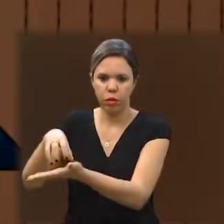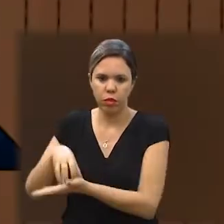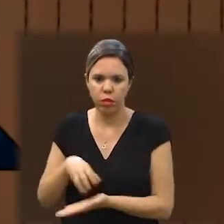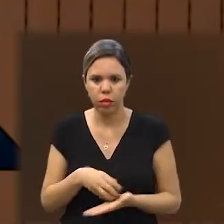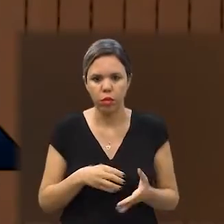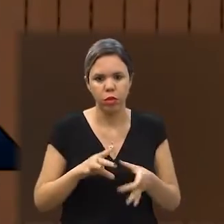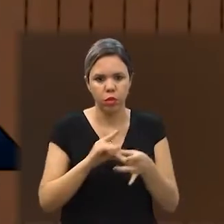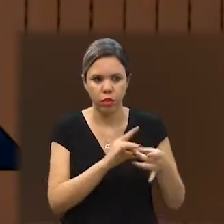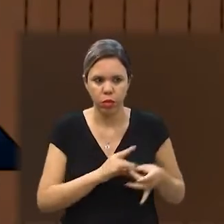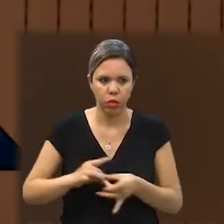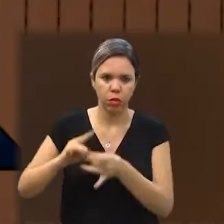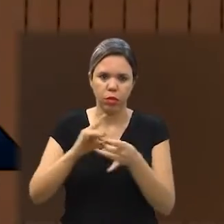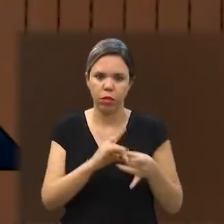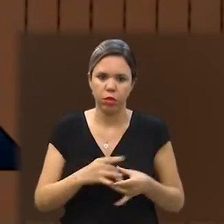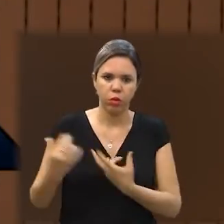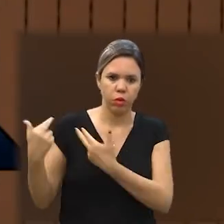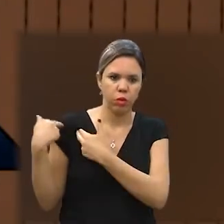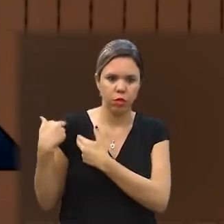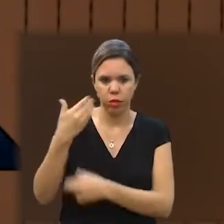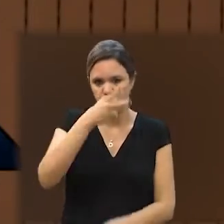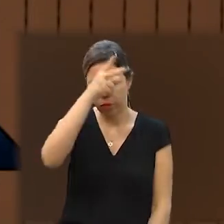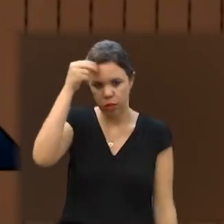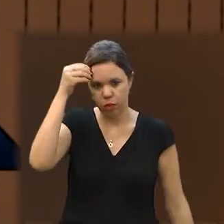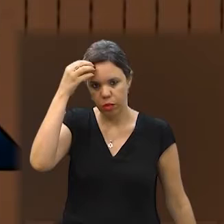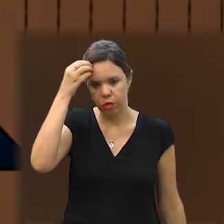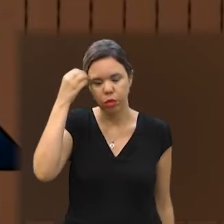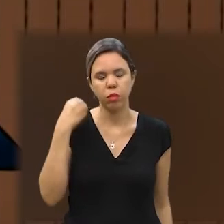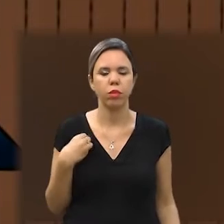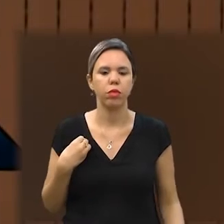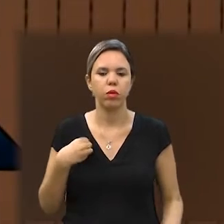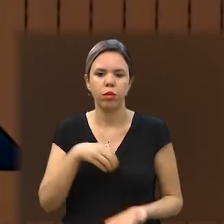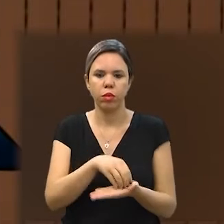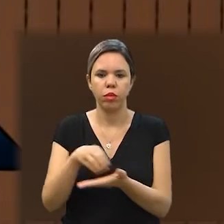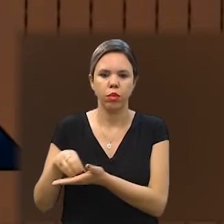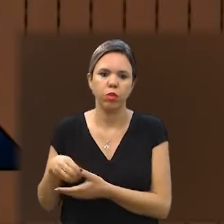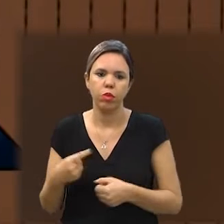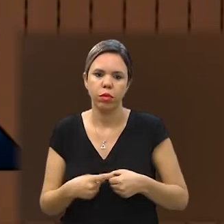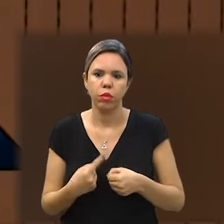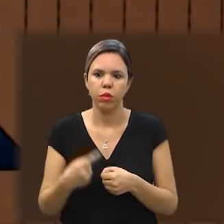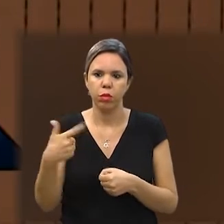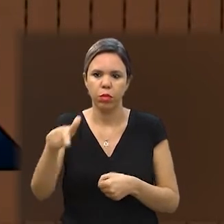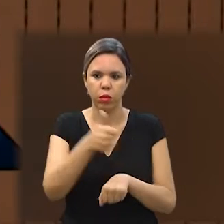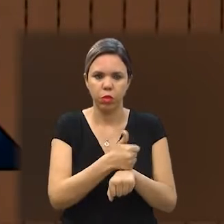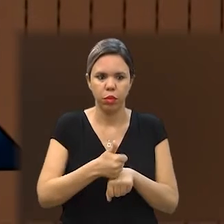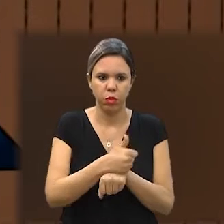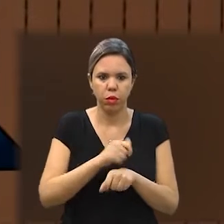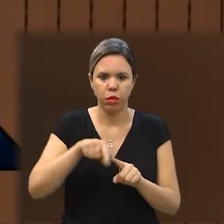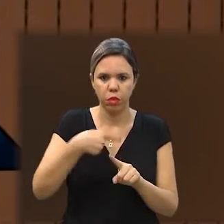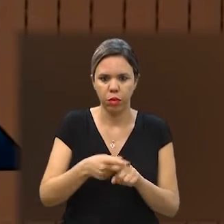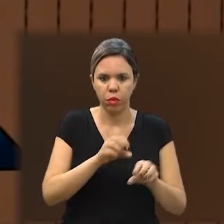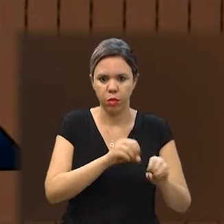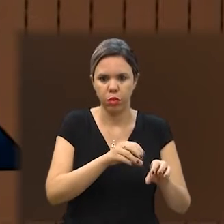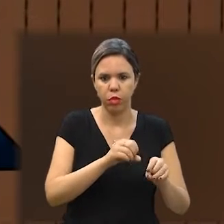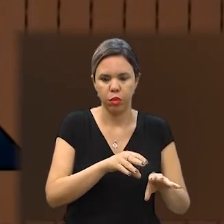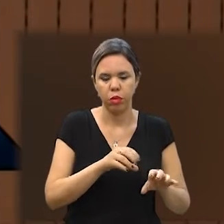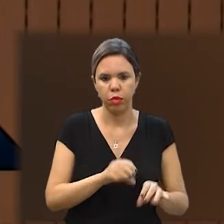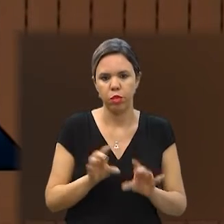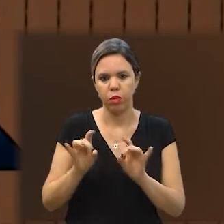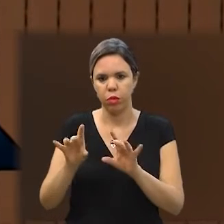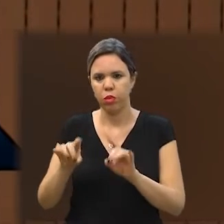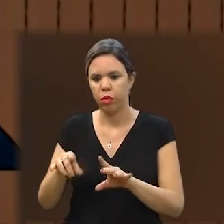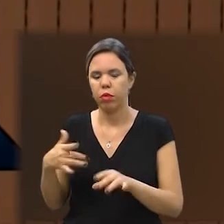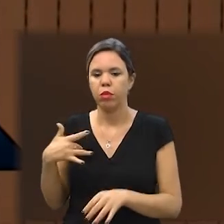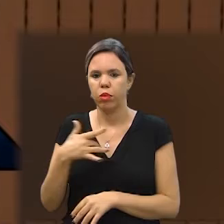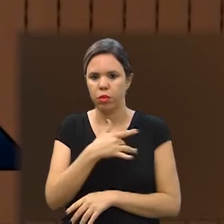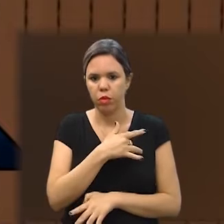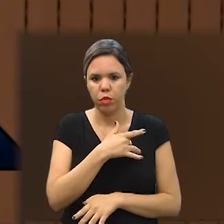e integrada sob a coordenação do Poder Executivo, por órgãos municipais de outras áreas além da educação, em especial